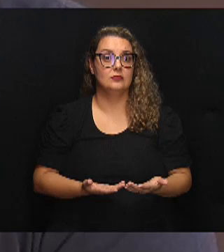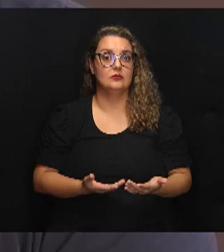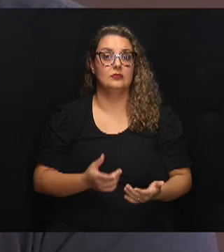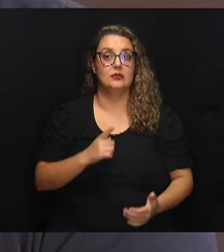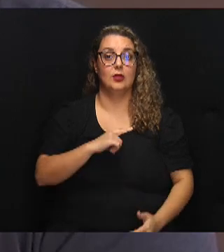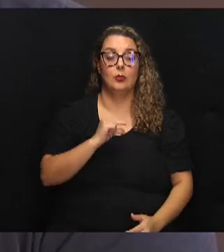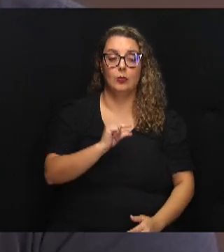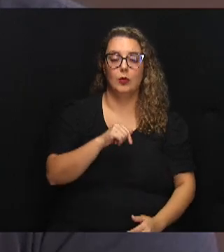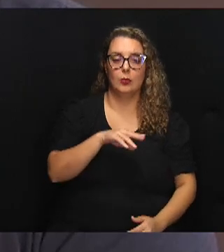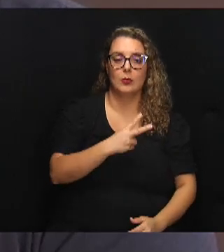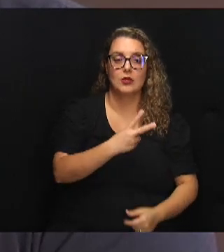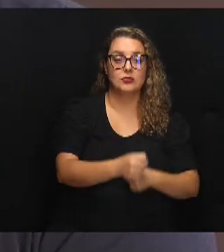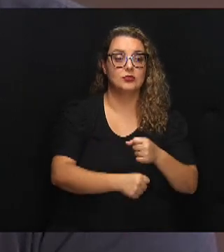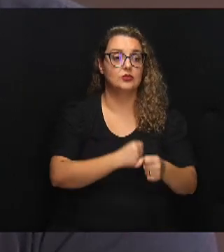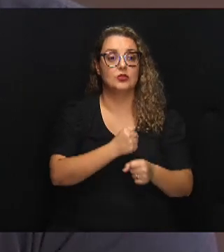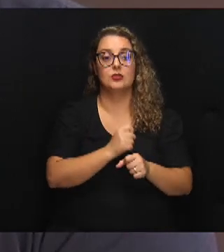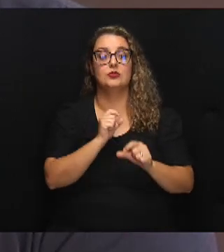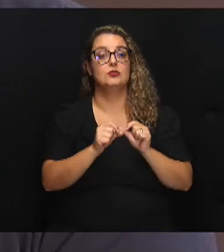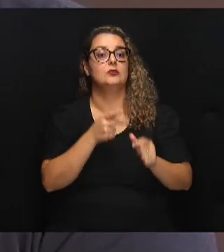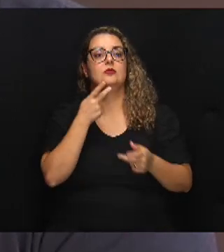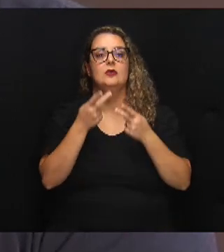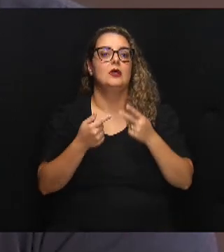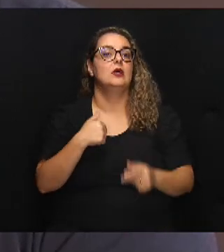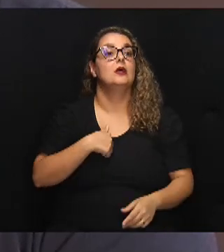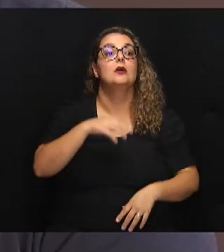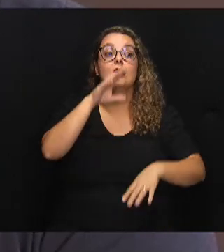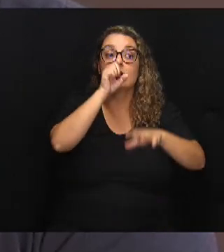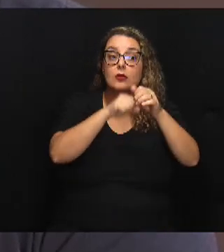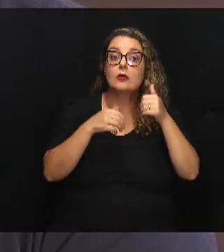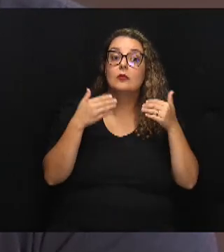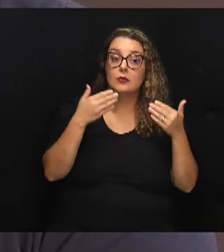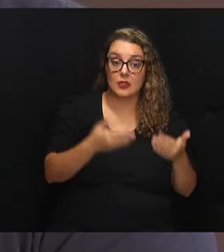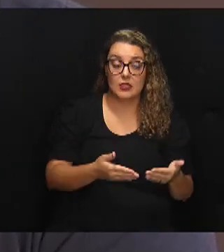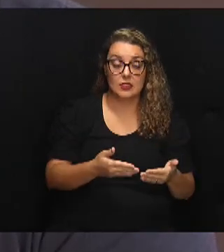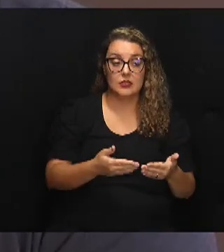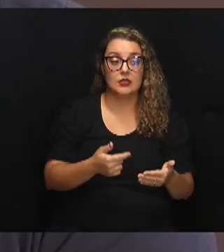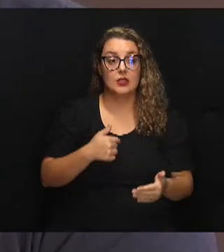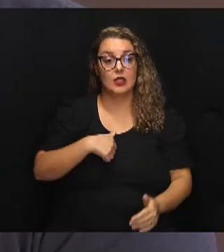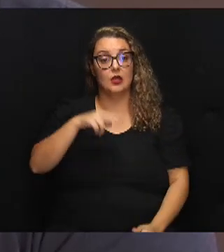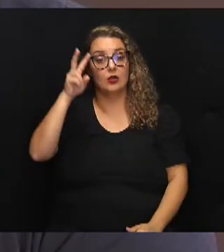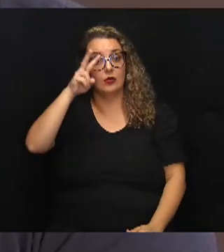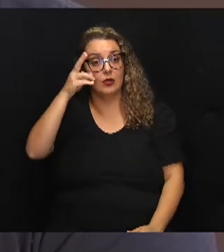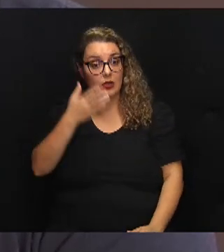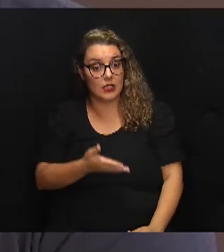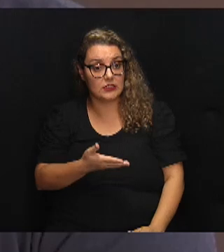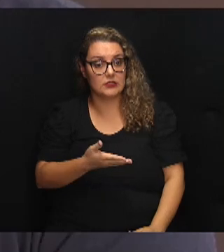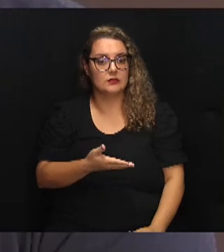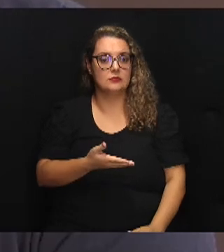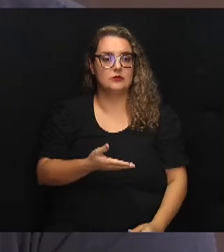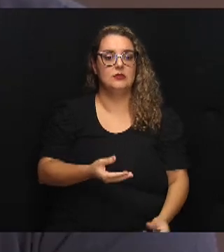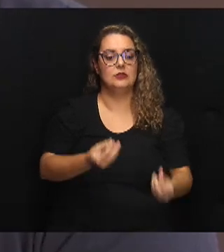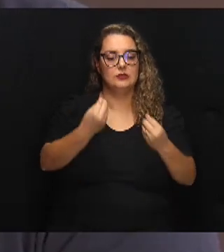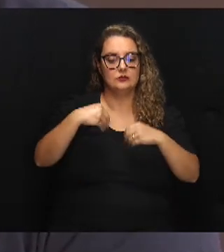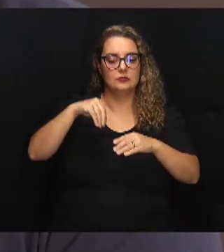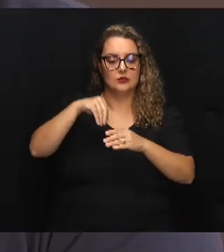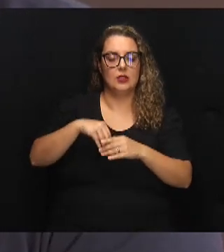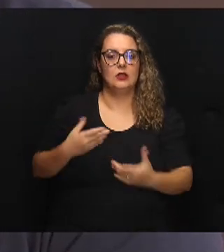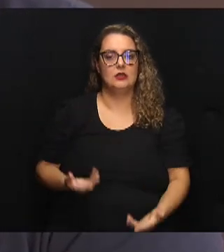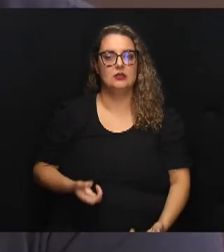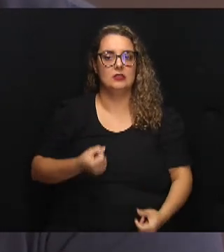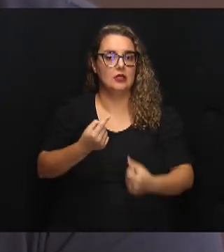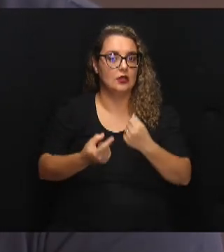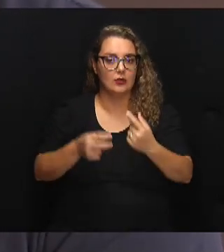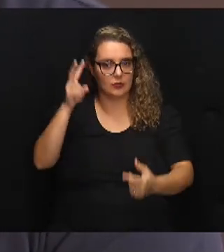anos. O que você fala? Olha, eu aprendi ali, eu lembro que foi e trouxe para cá. Você lembra de alguma